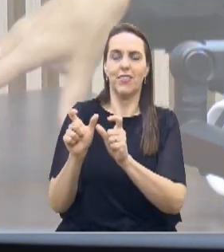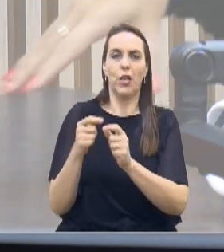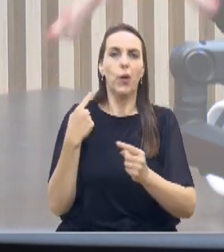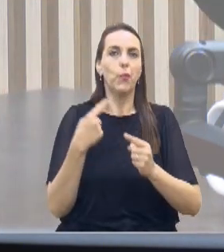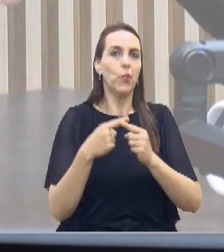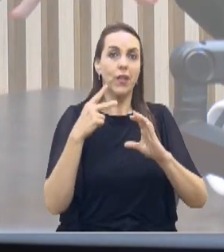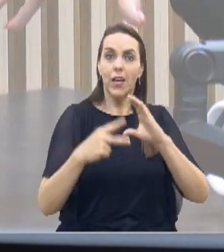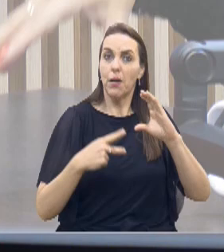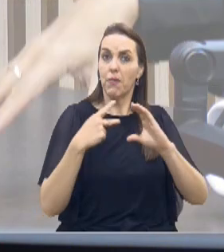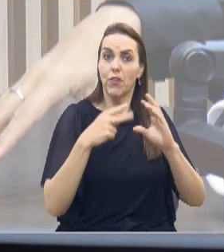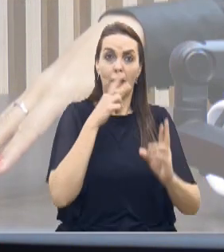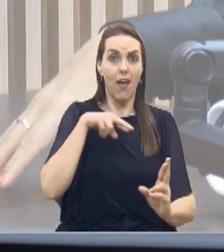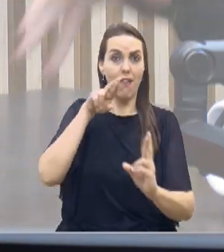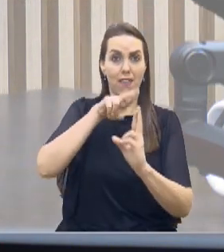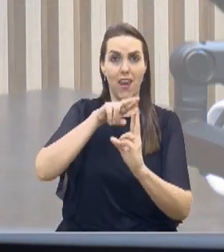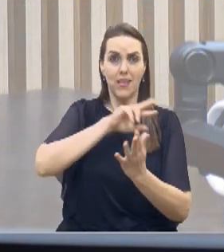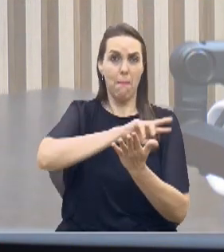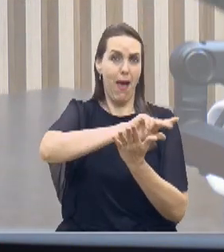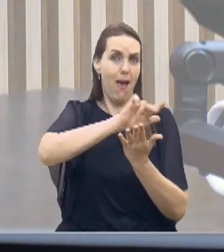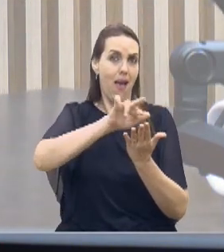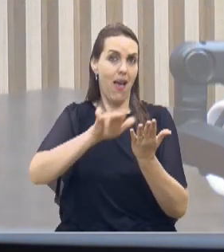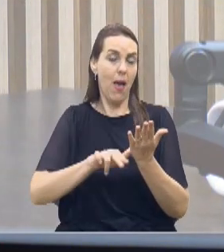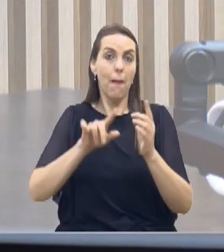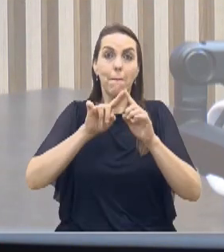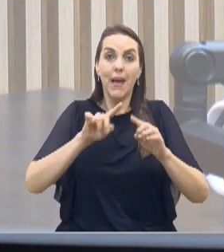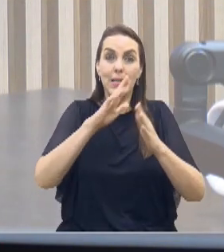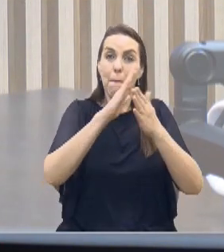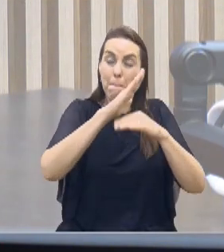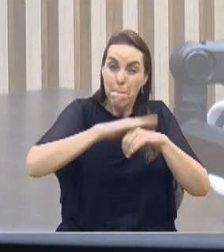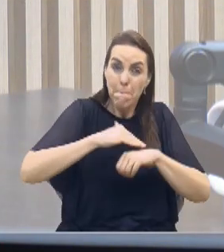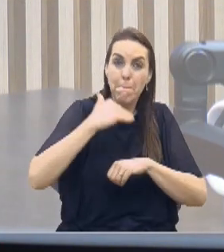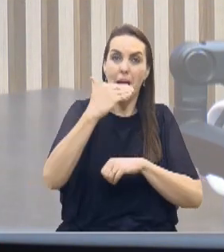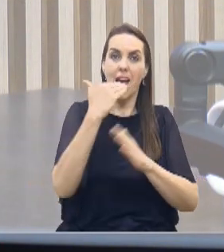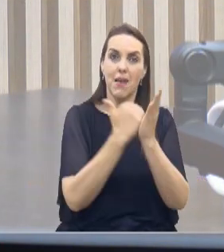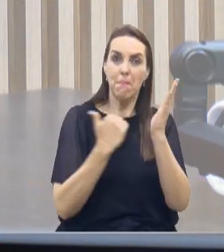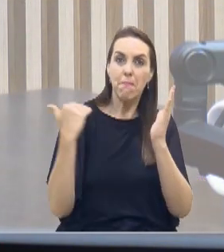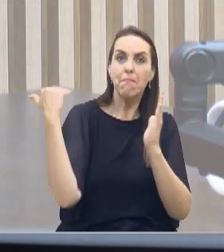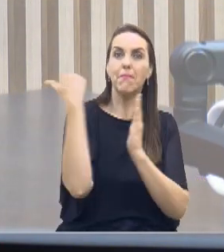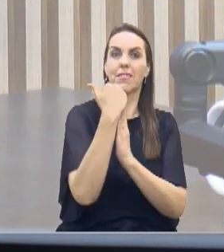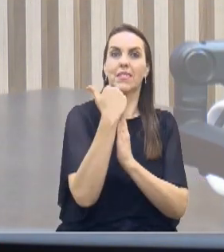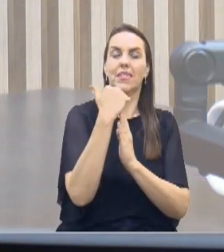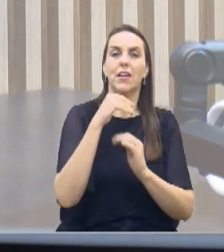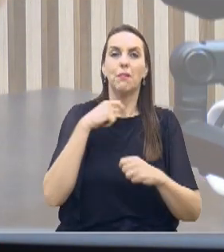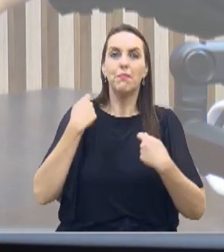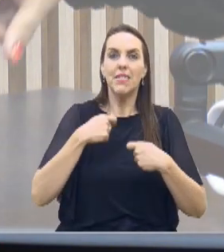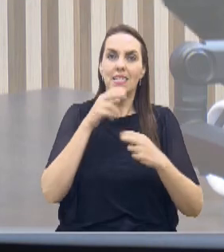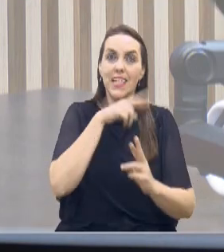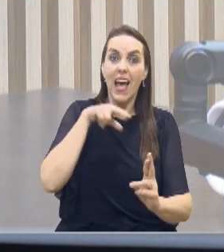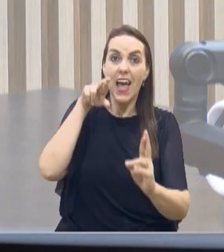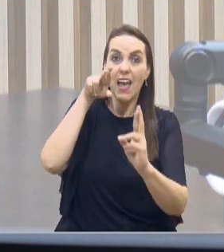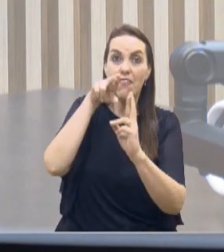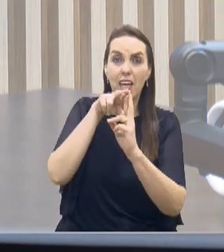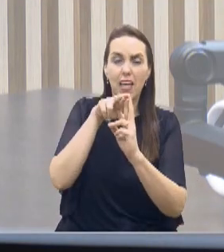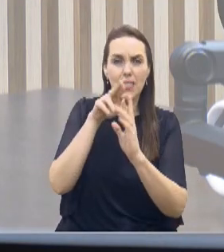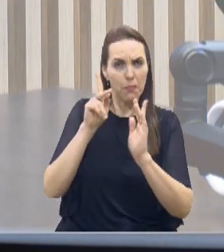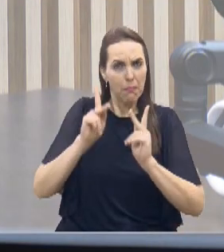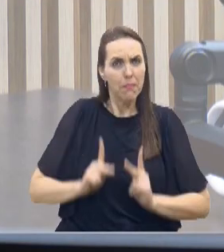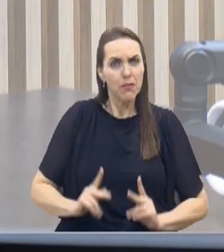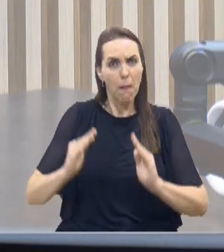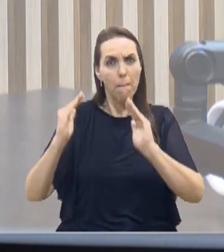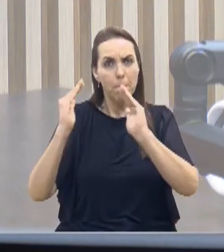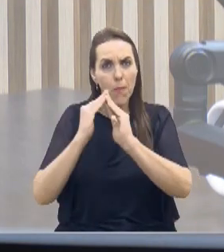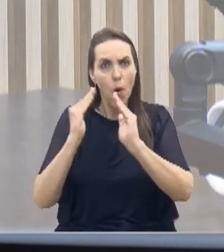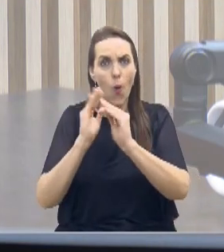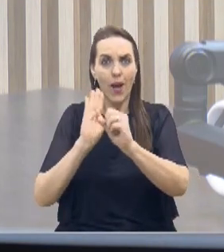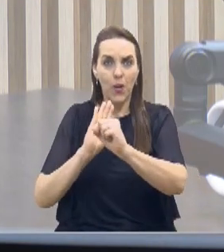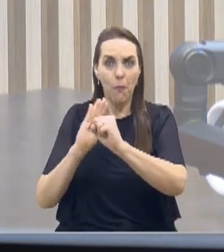é uma referência em vários sentidos, mas ela tem que ser mais do que isso. Ela tem realmente que ser uma referência para um morador lá do bairro que diz como é que